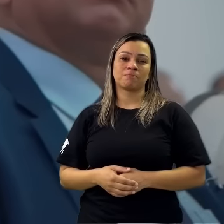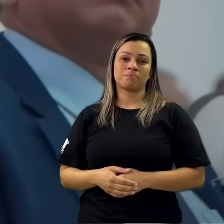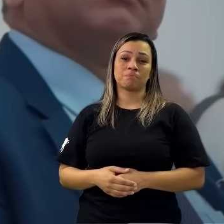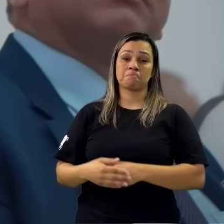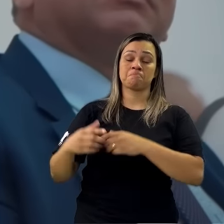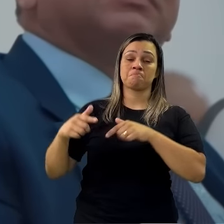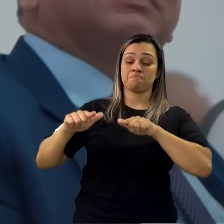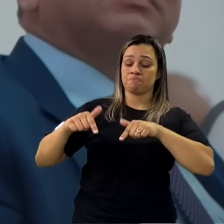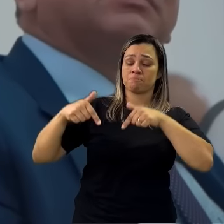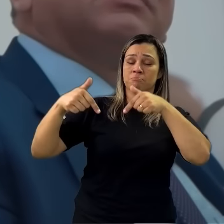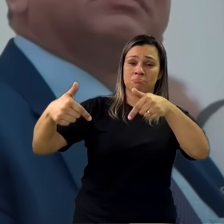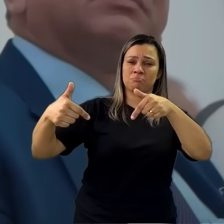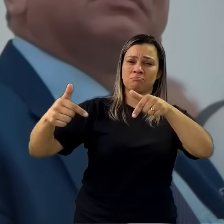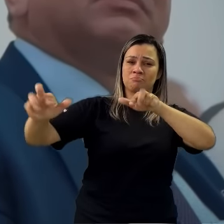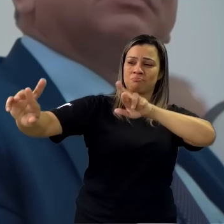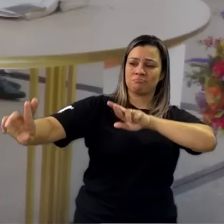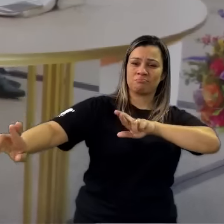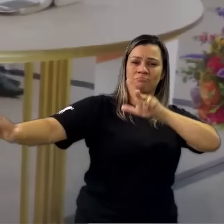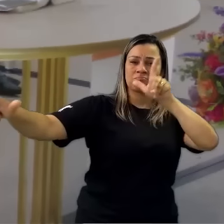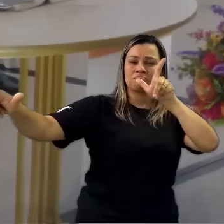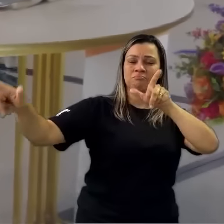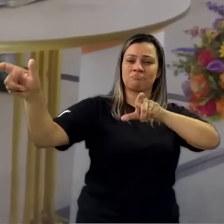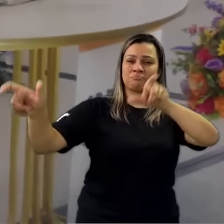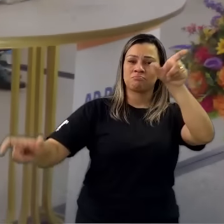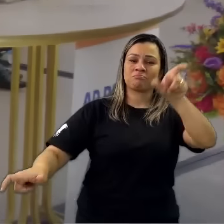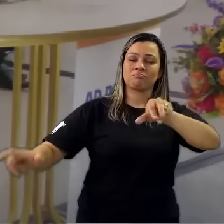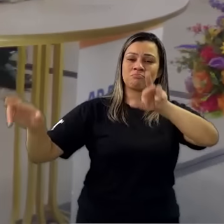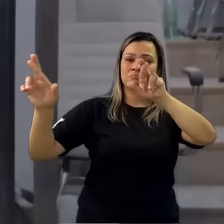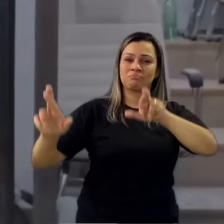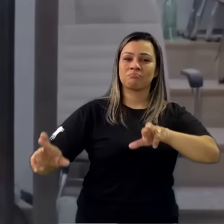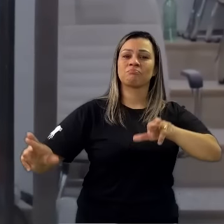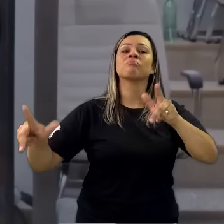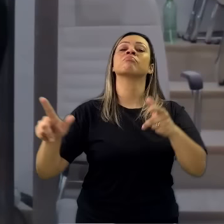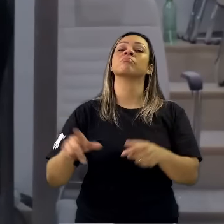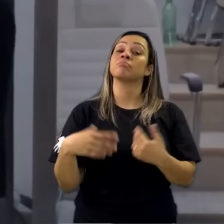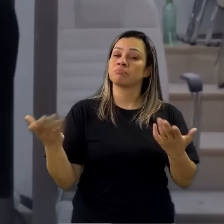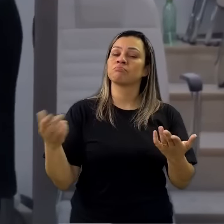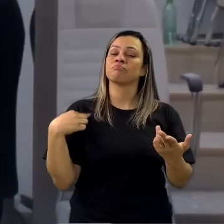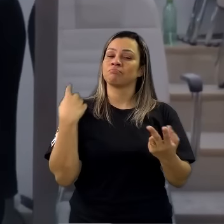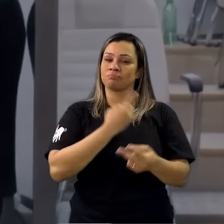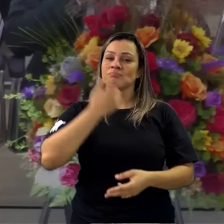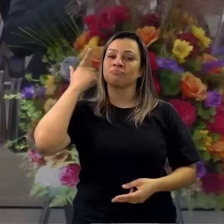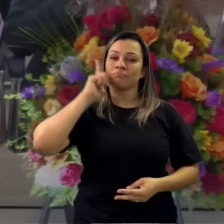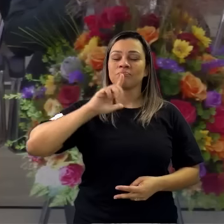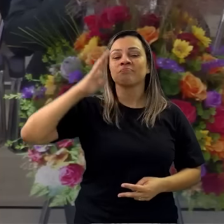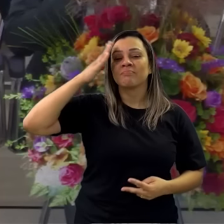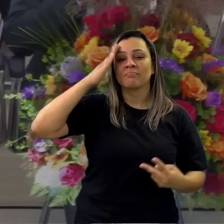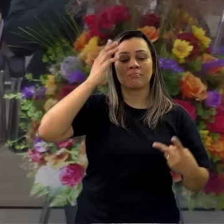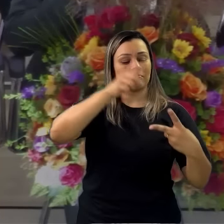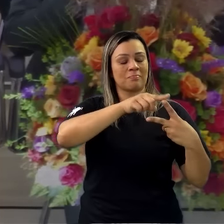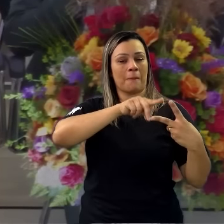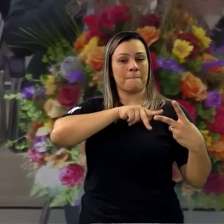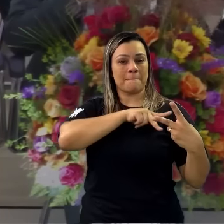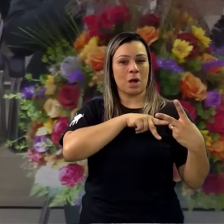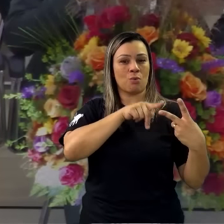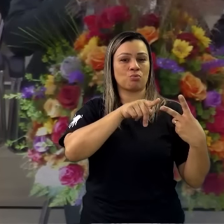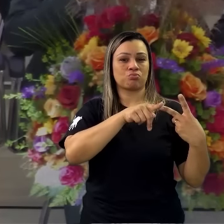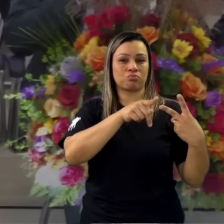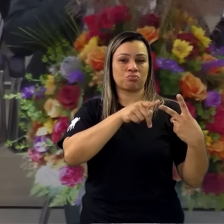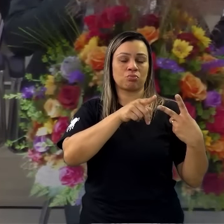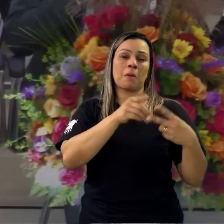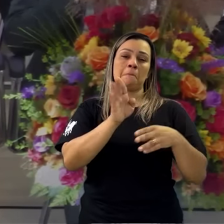só assim nós vamos entender como dois homens de naturezas diferentes Deus coloca para trabalhar junto e